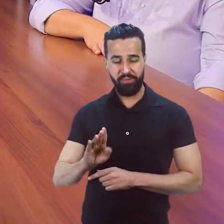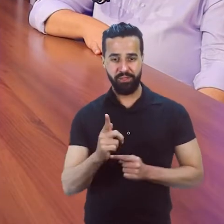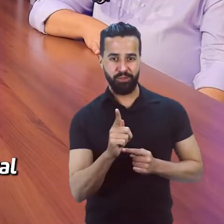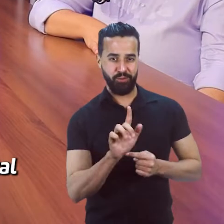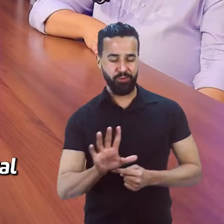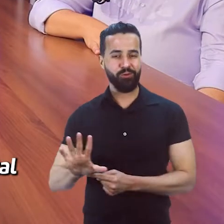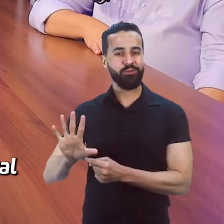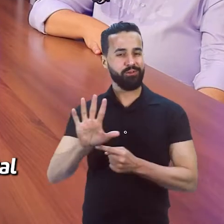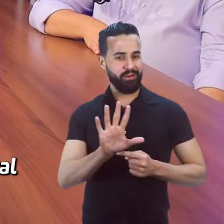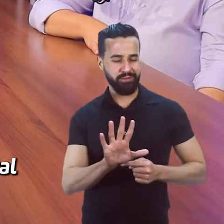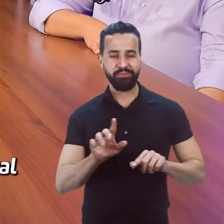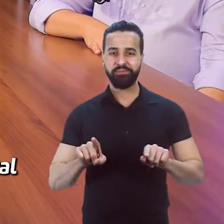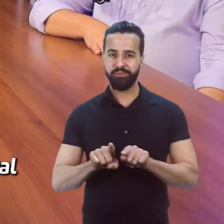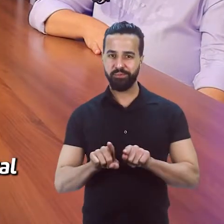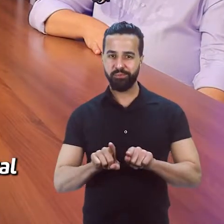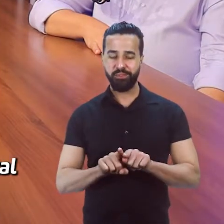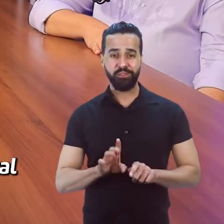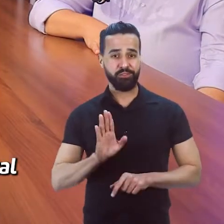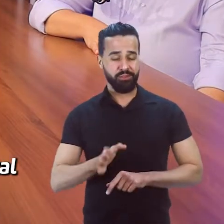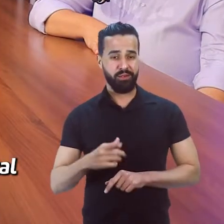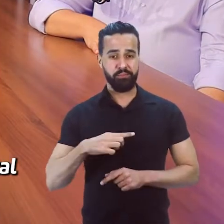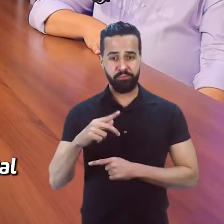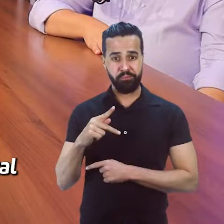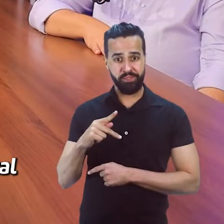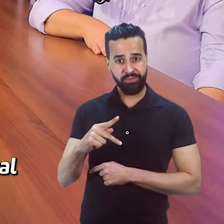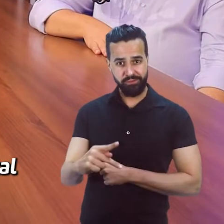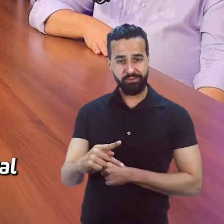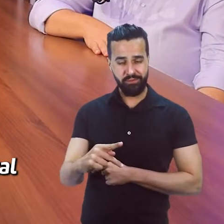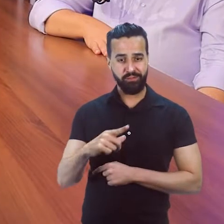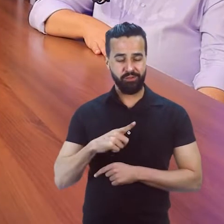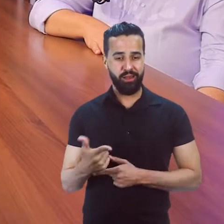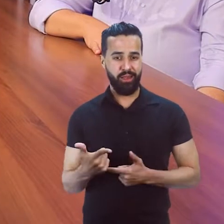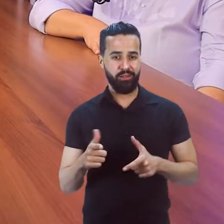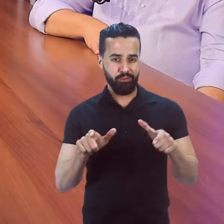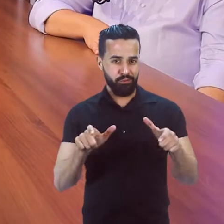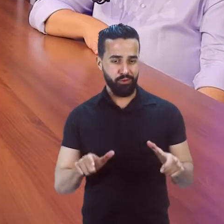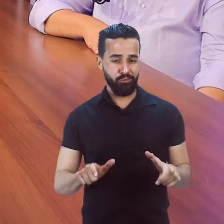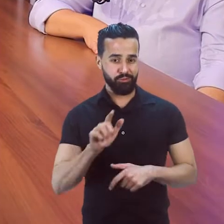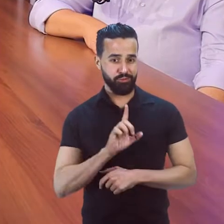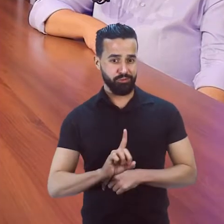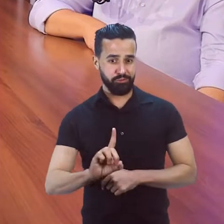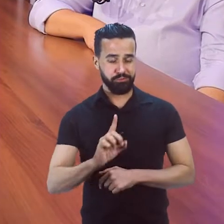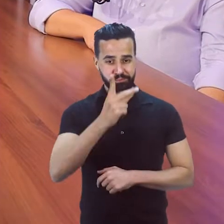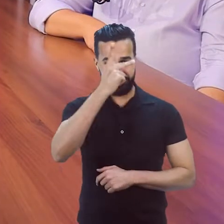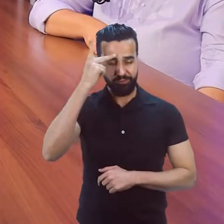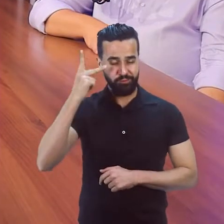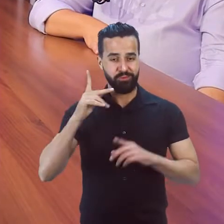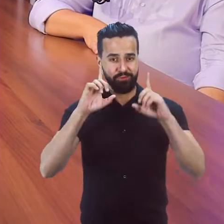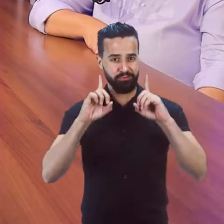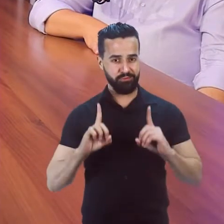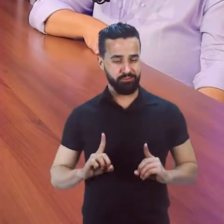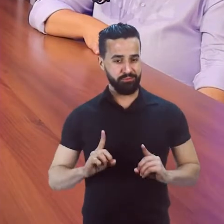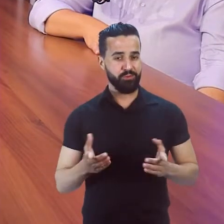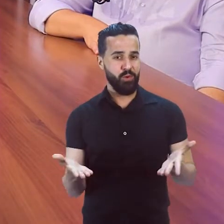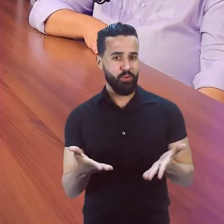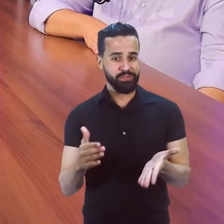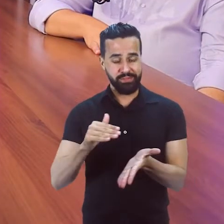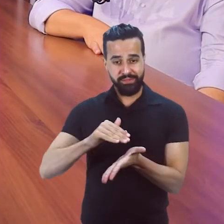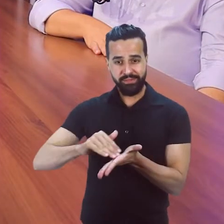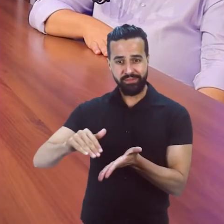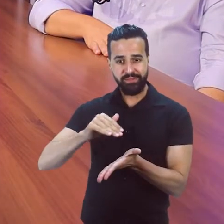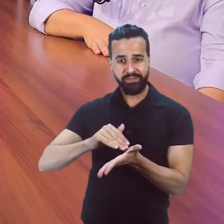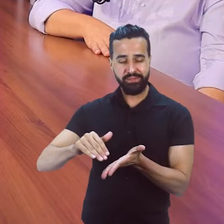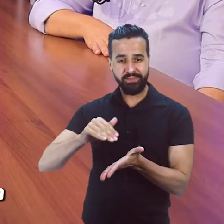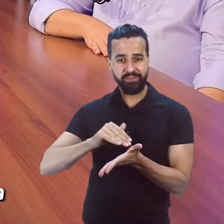Goiás, já foi aqui o presidente da Comissão Local dos Direitos das Pessoas com Deficiência, hoje secretário nacional,